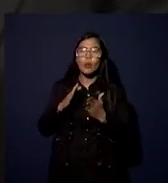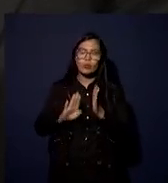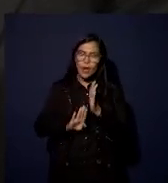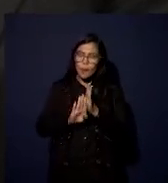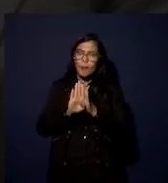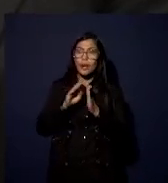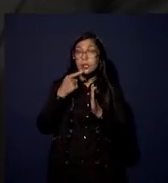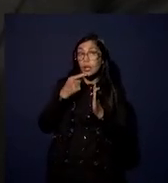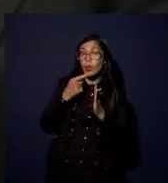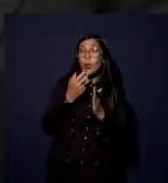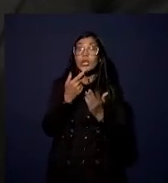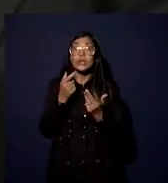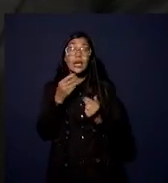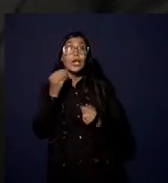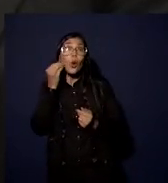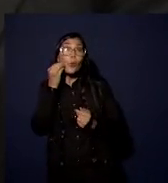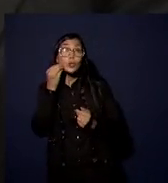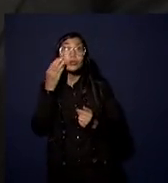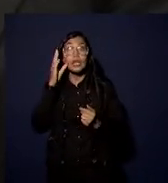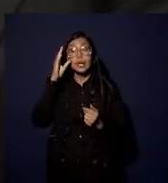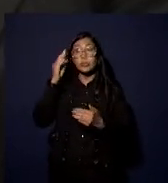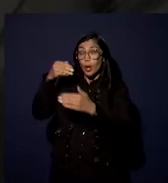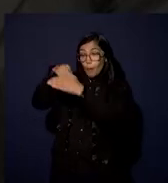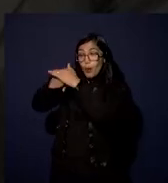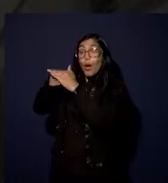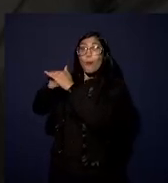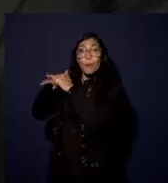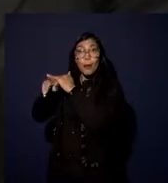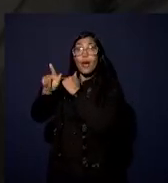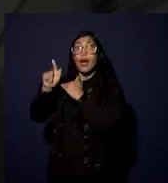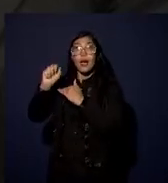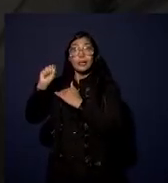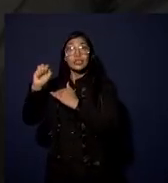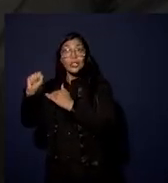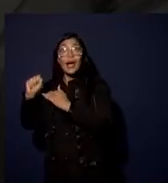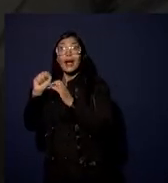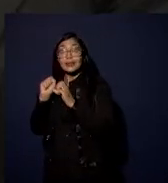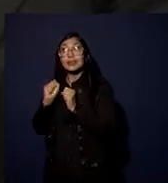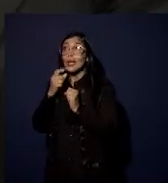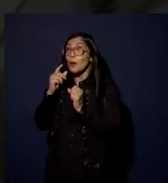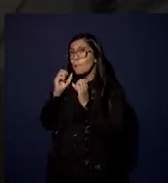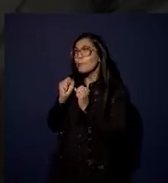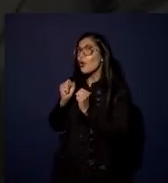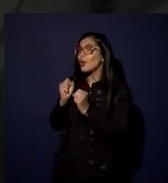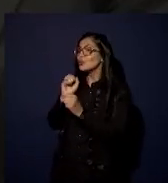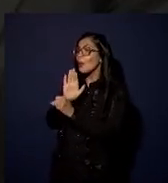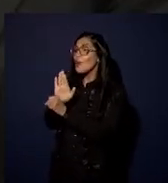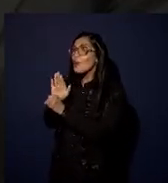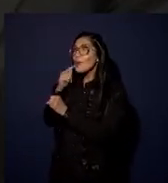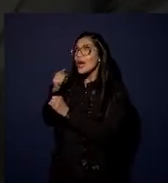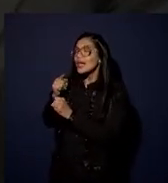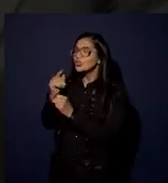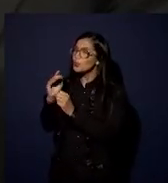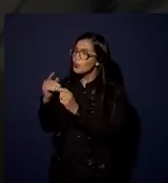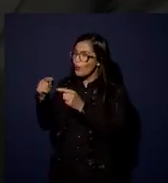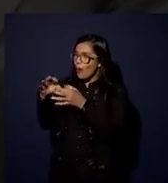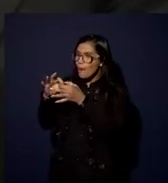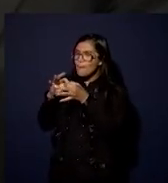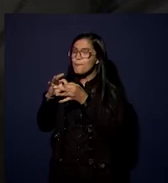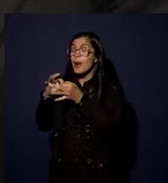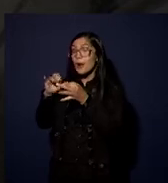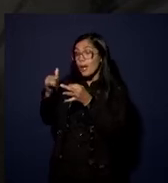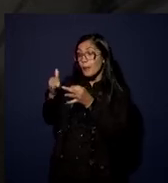existem outras oportunidades como por exemplo estocagem de gás que pode ajudar muito né nesse nessa conexão entre